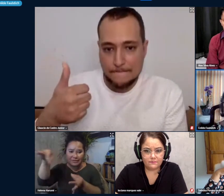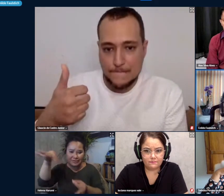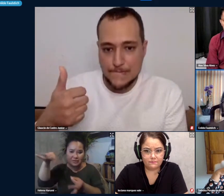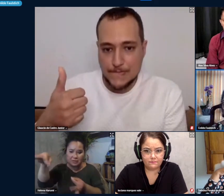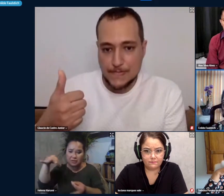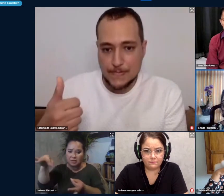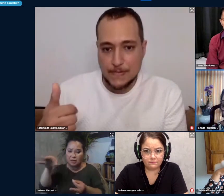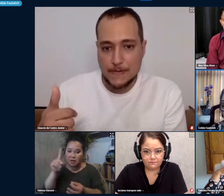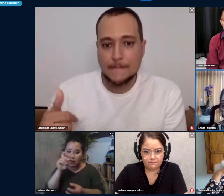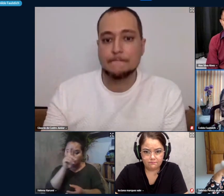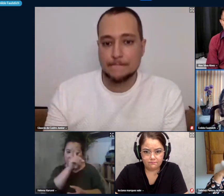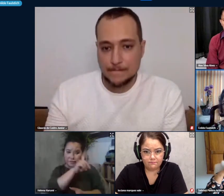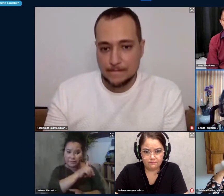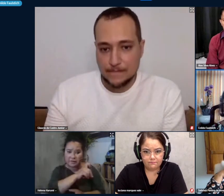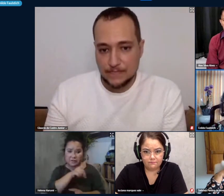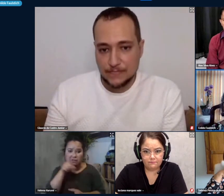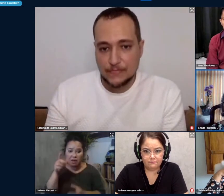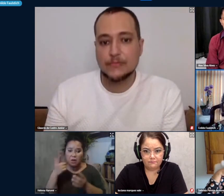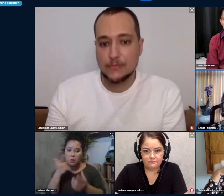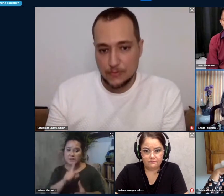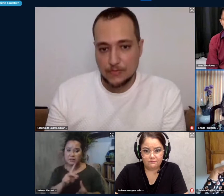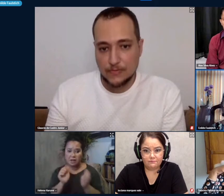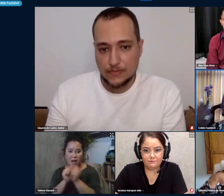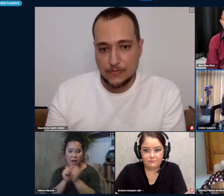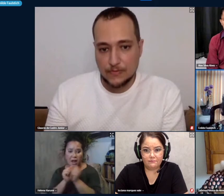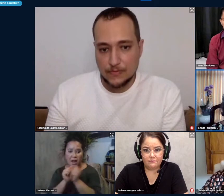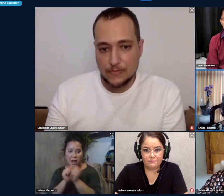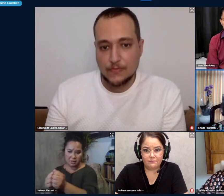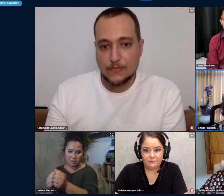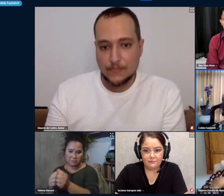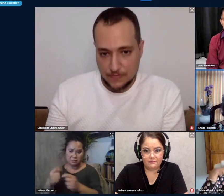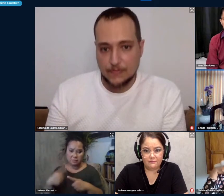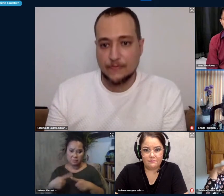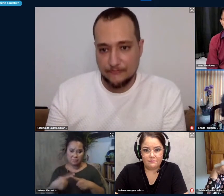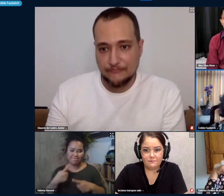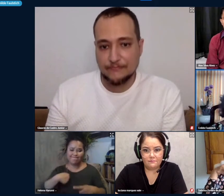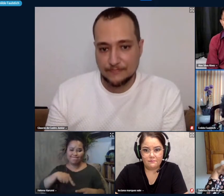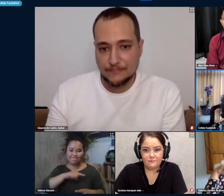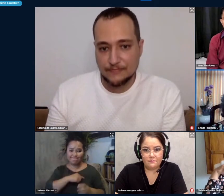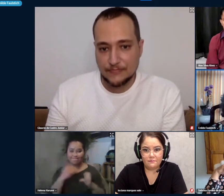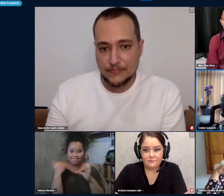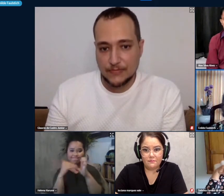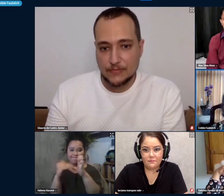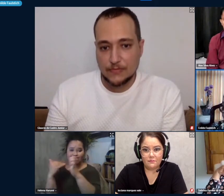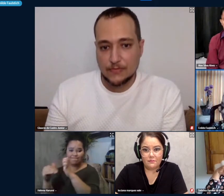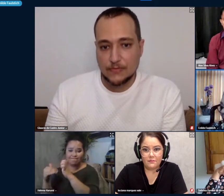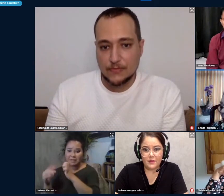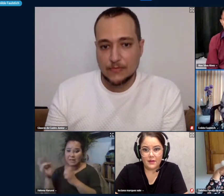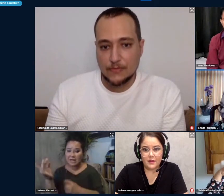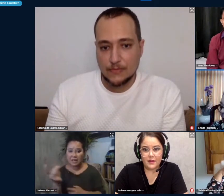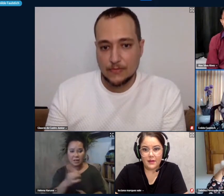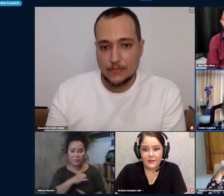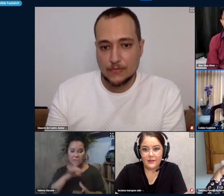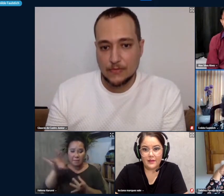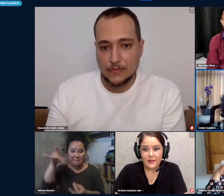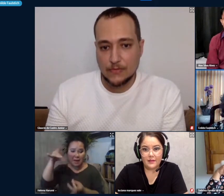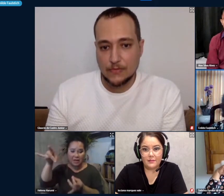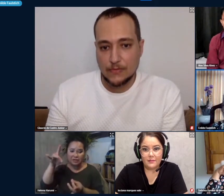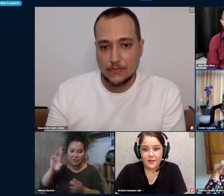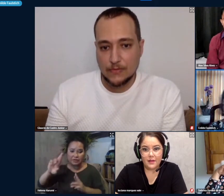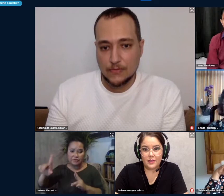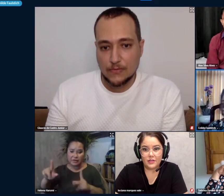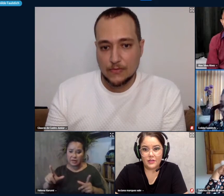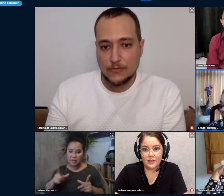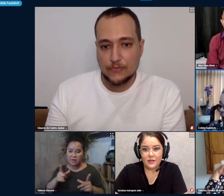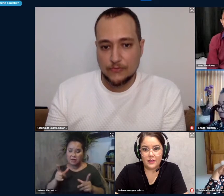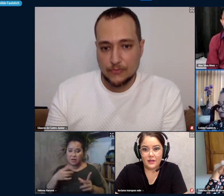o Alex mandou para vocês, para todo mundo, nós mandamos por e-mail. Então, cada uma página, então assim, eu anotei as páginas aqui por